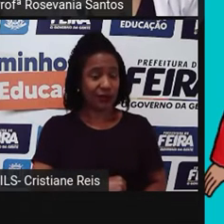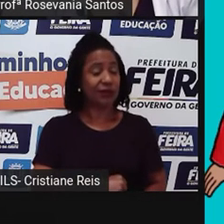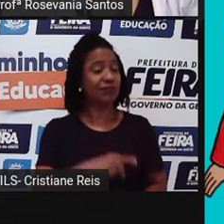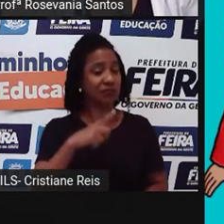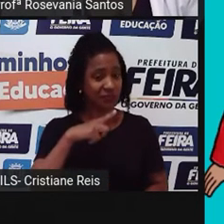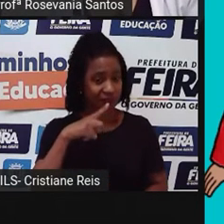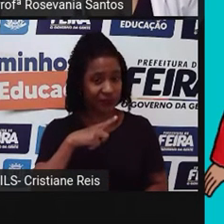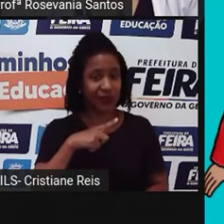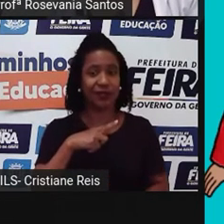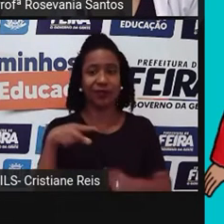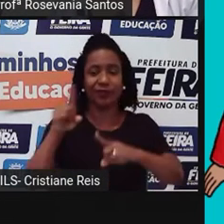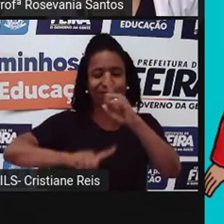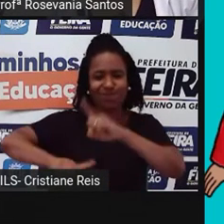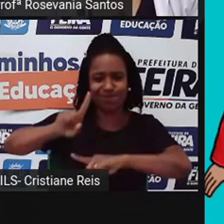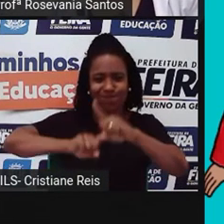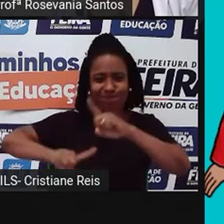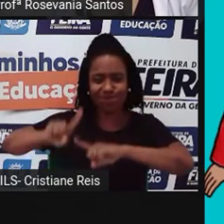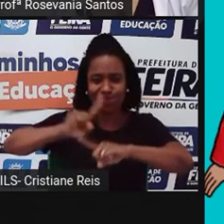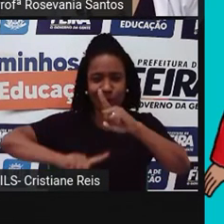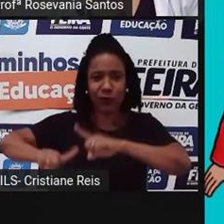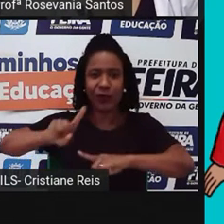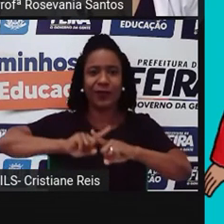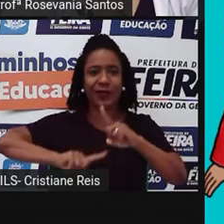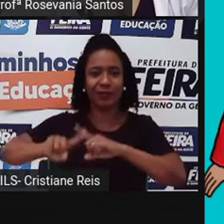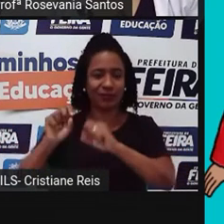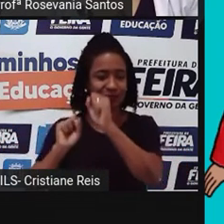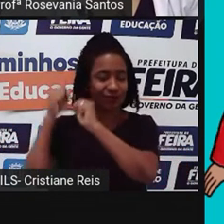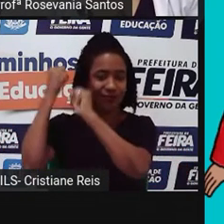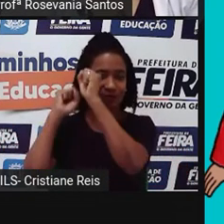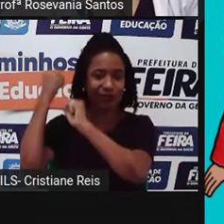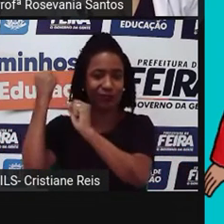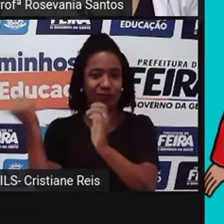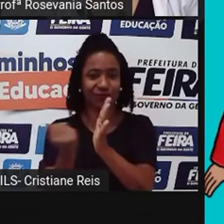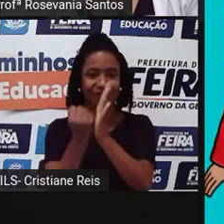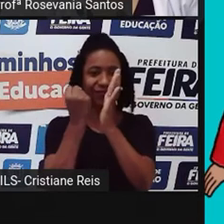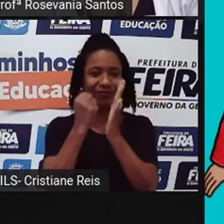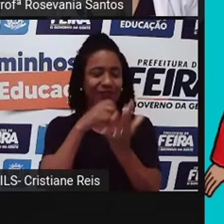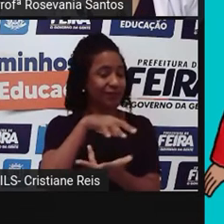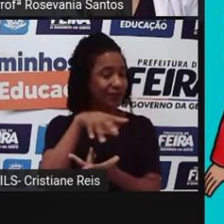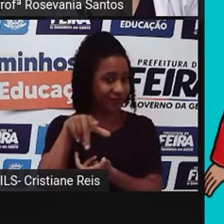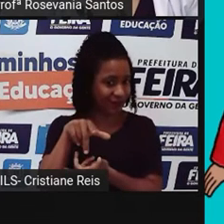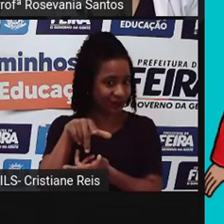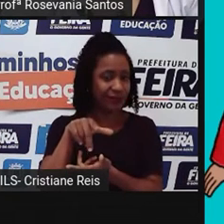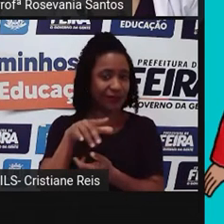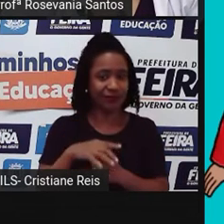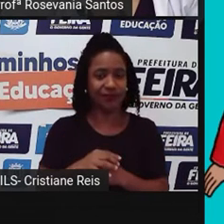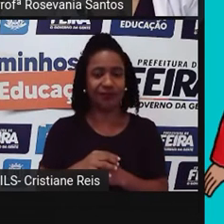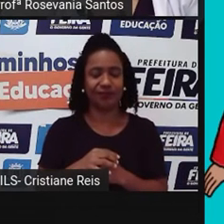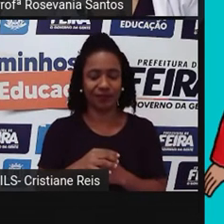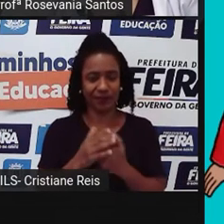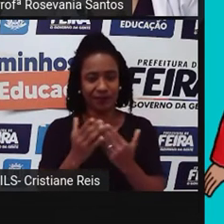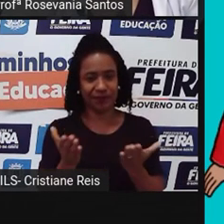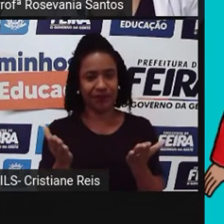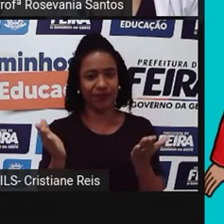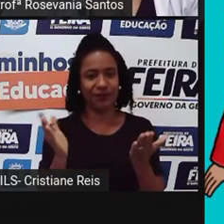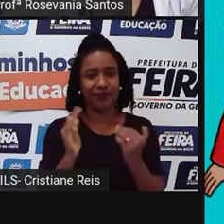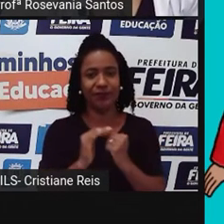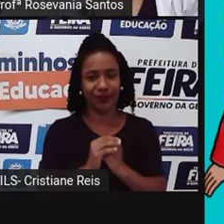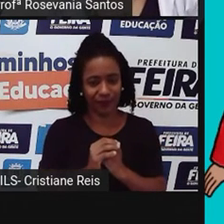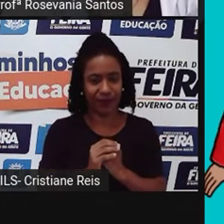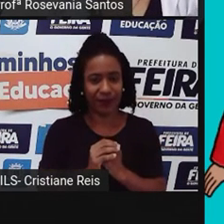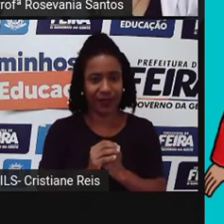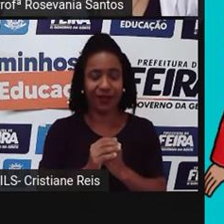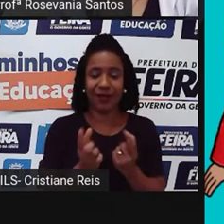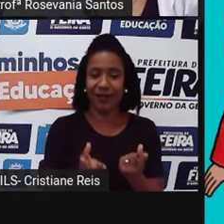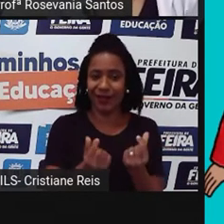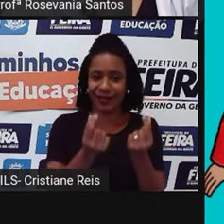igual o mercado industrial, né, no mundo. Então, nós temos esses países aí. O que que a gente pode dizer? Que as riquezas,